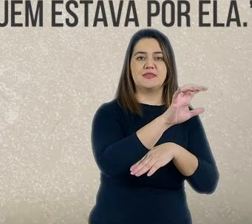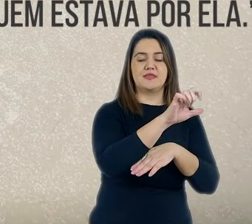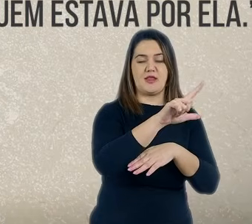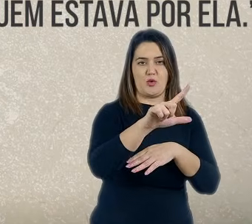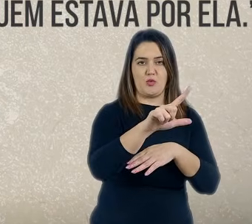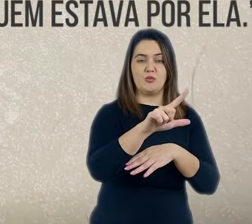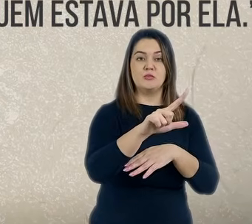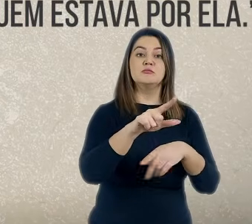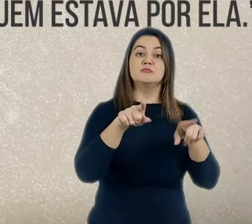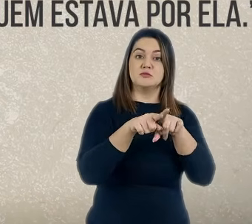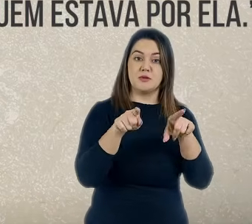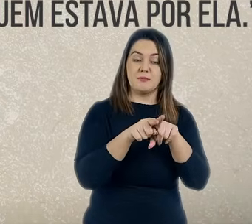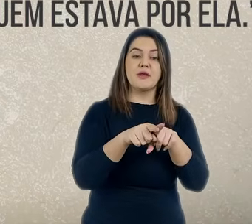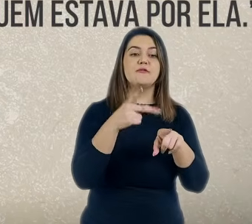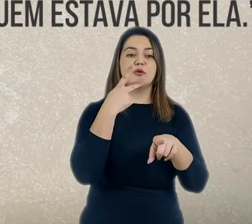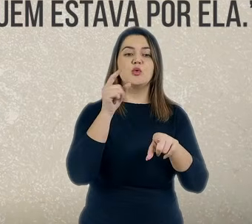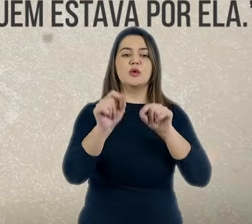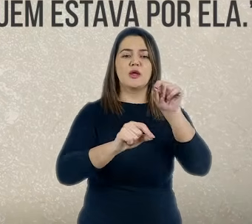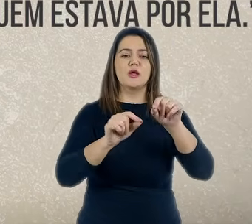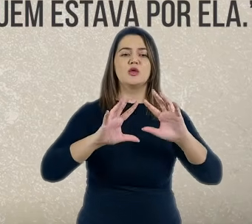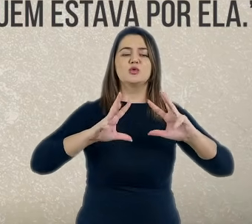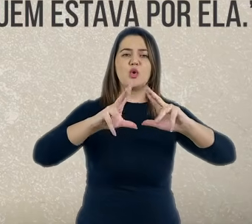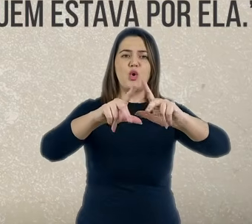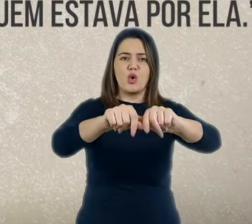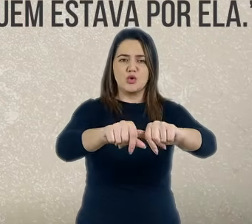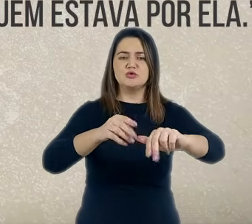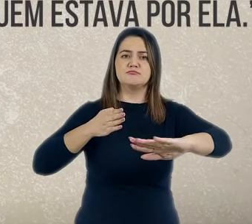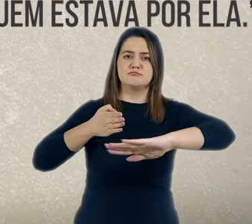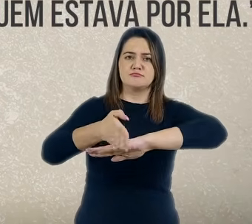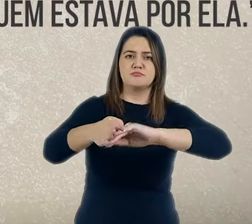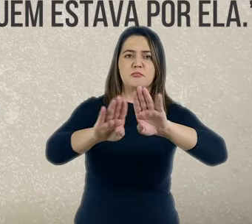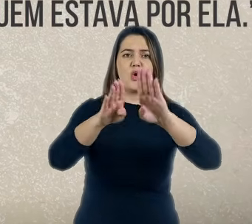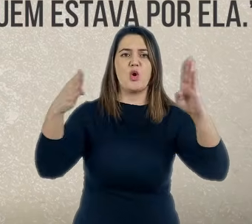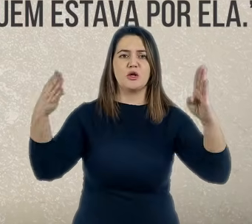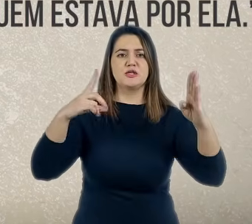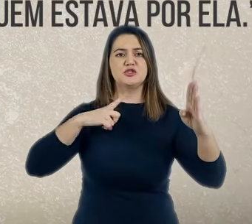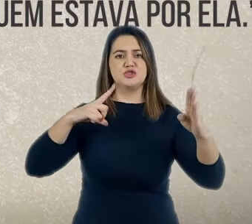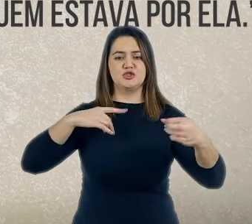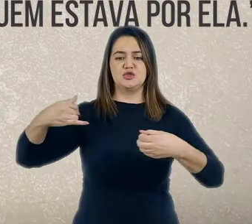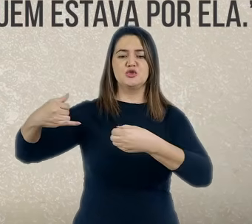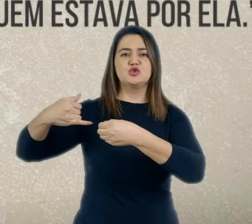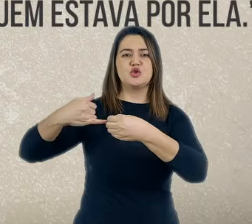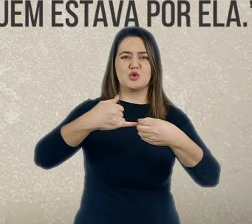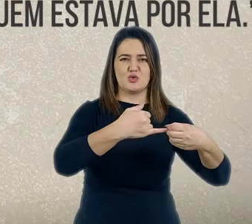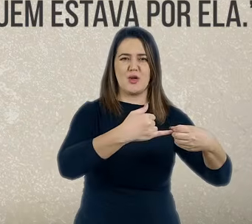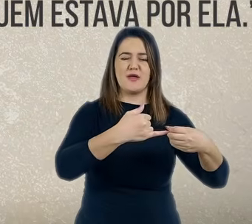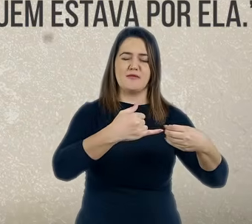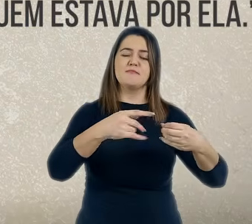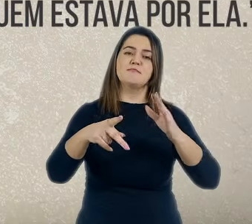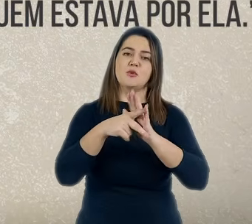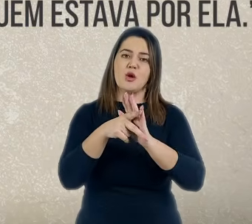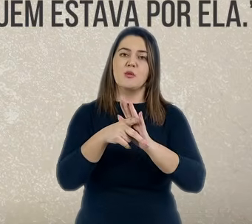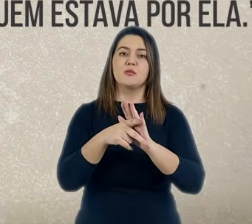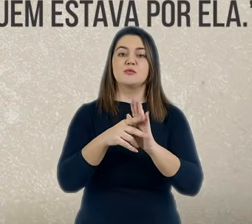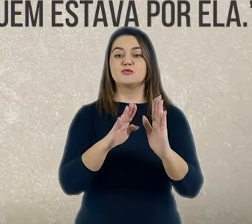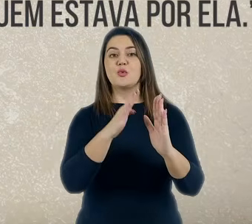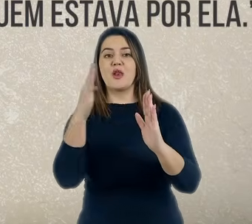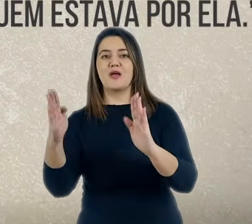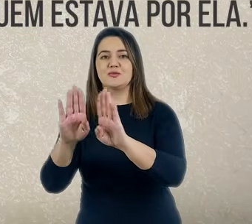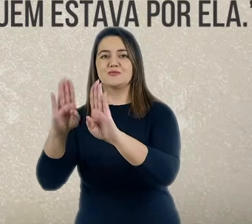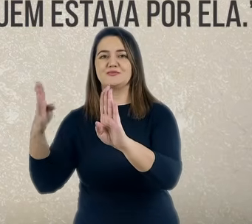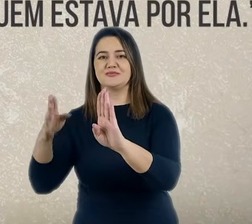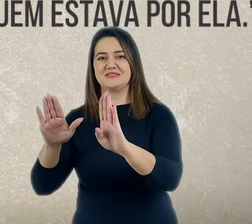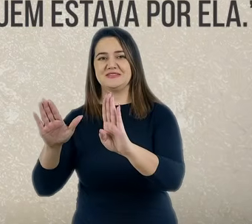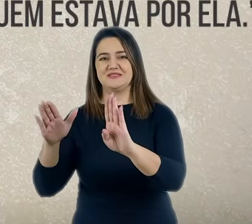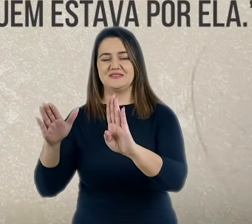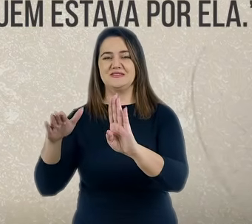altares das portas que estavam à entrada do portão de Josué, governador da cidade, e que ficavam à esquerda de quem